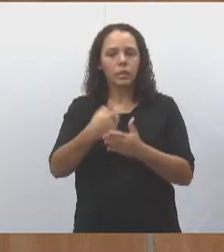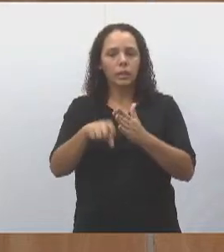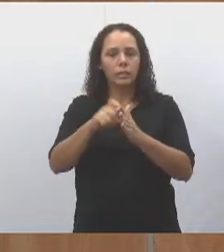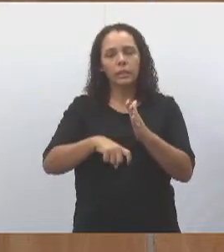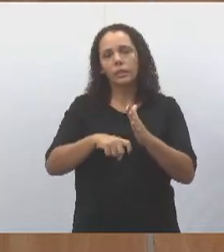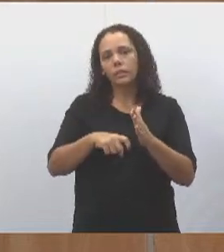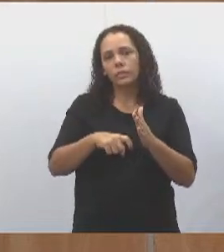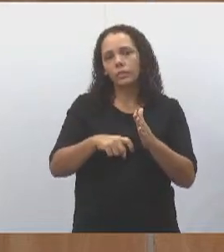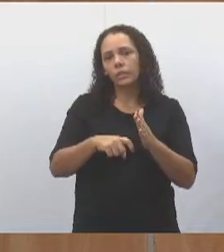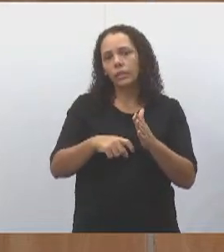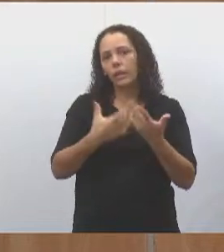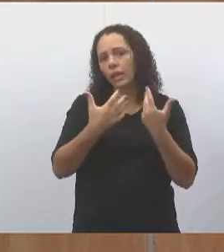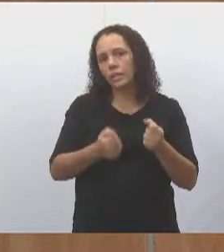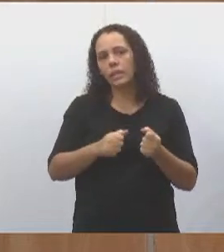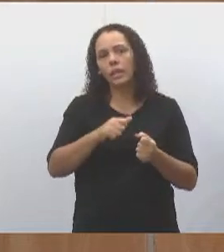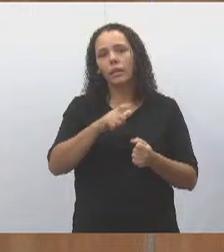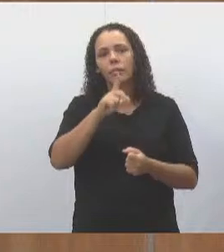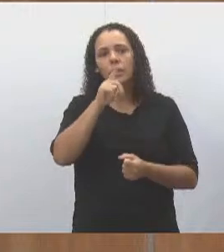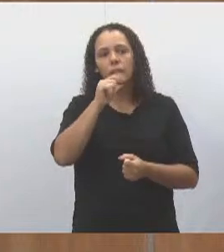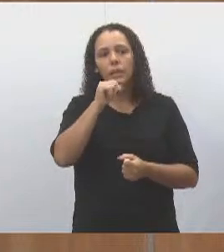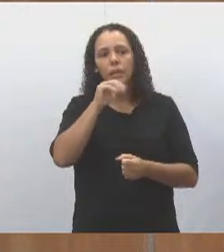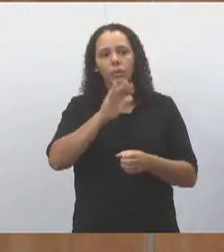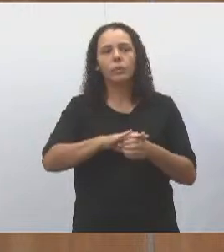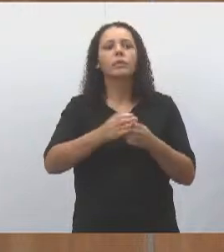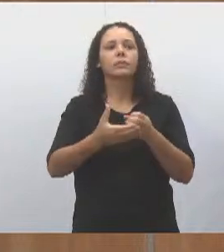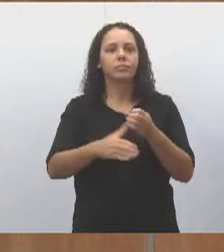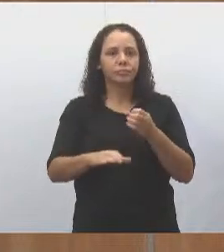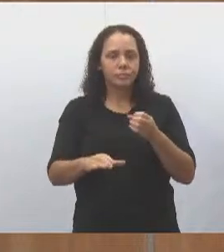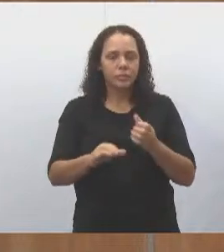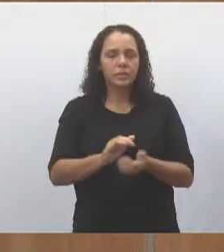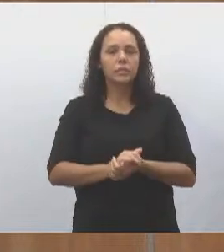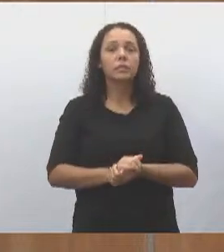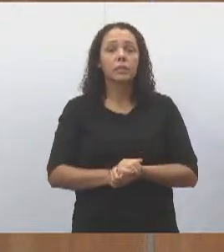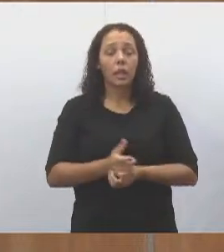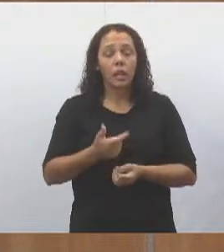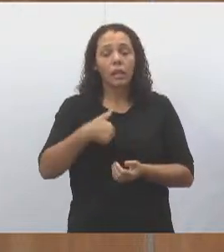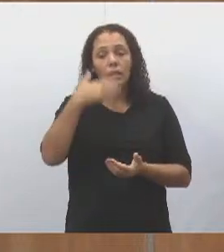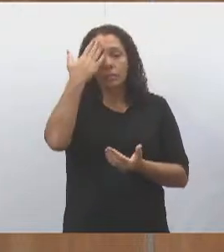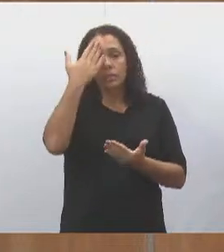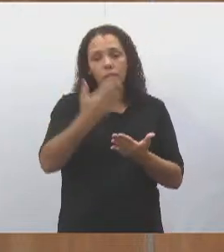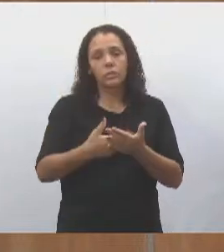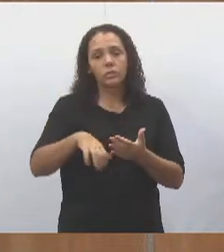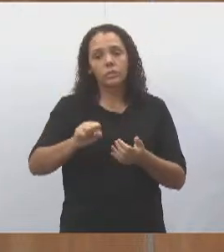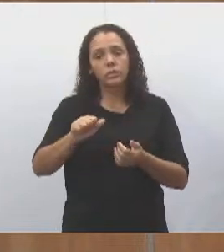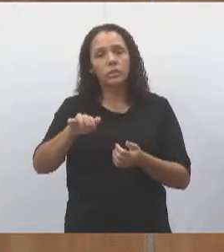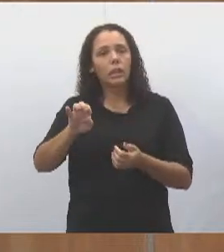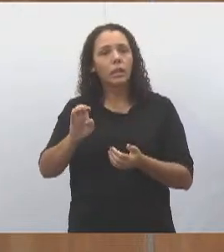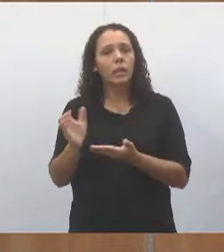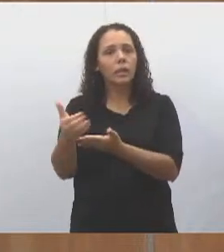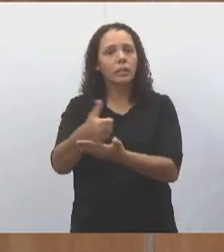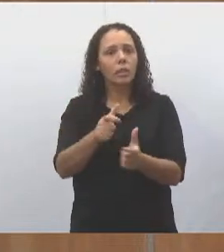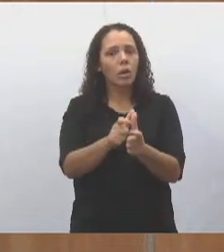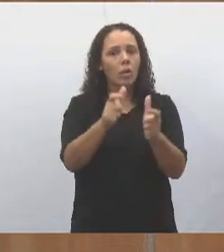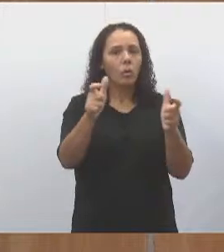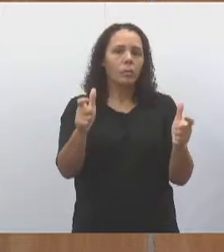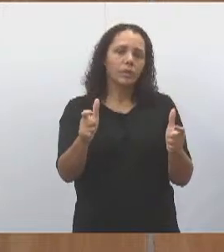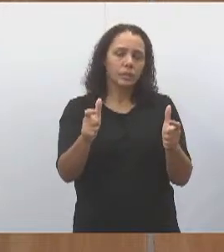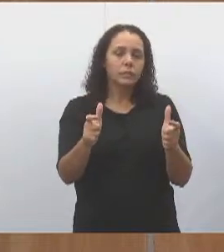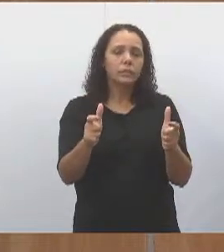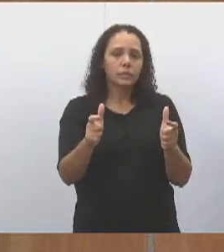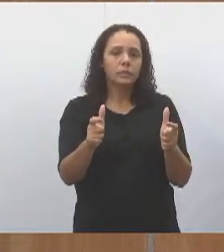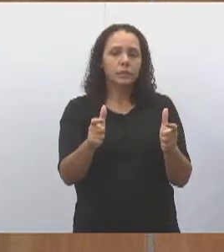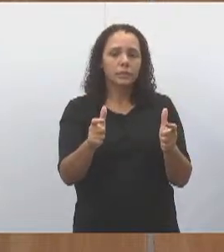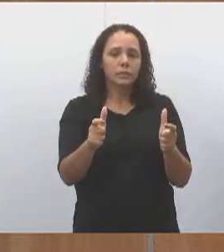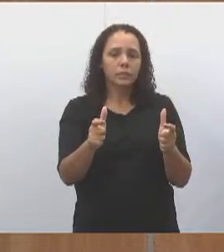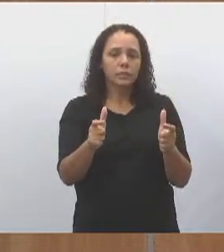e esgoto. Então, eu acredito que o SAI ele aumente a arrecadação conforme a base de arrecadação, que